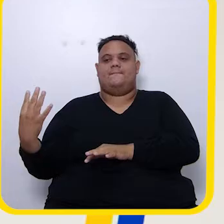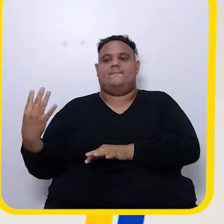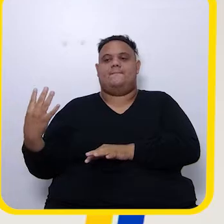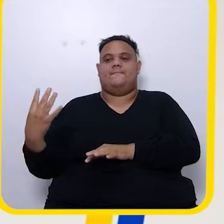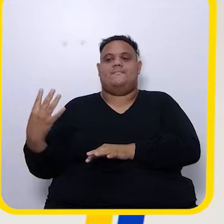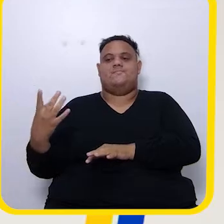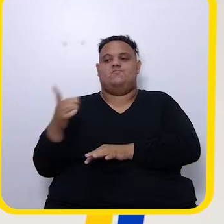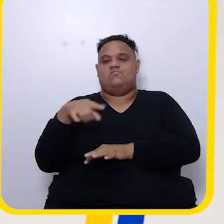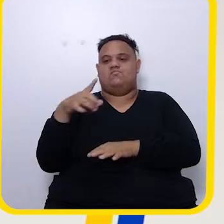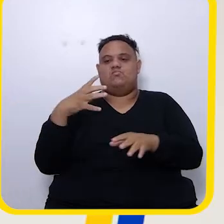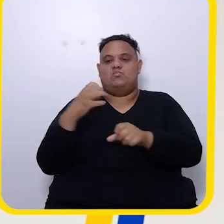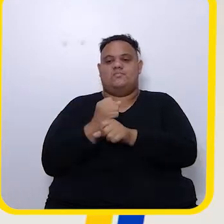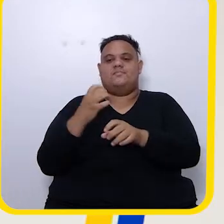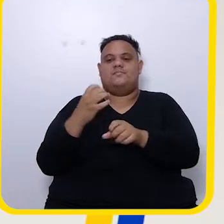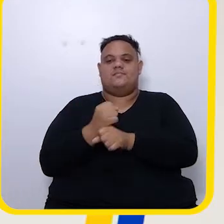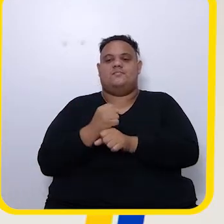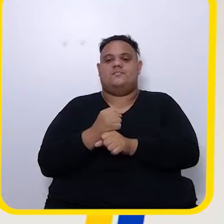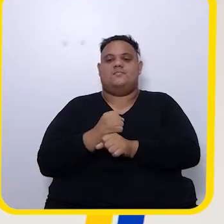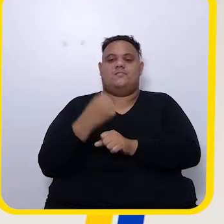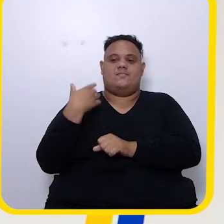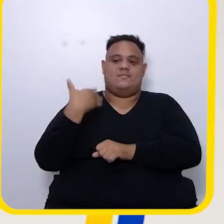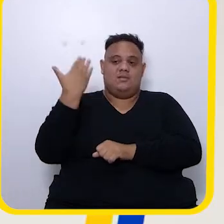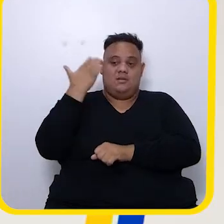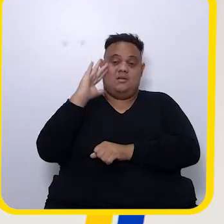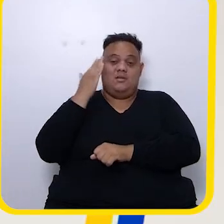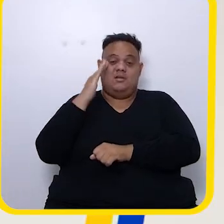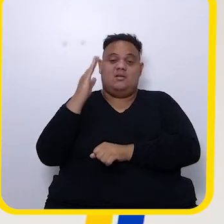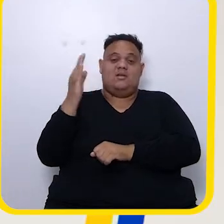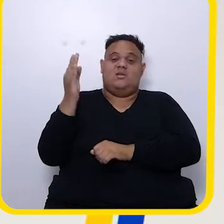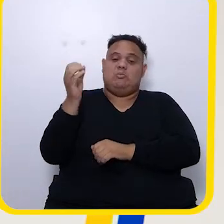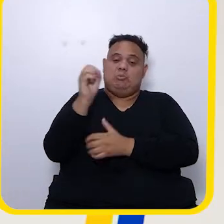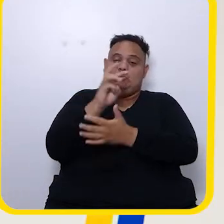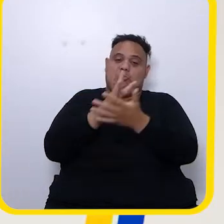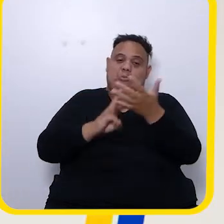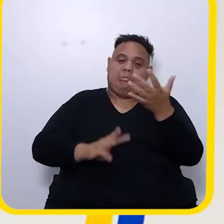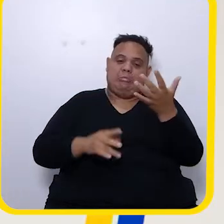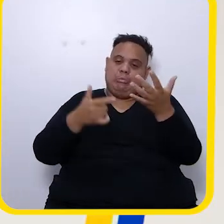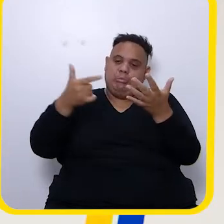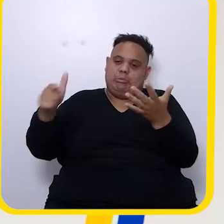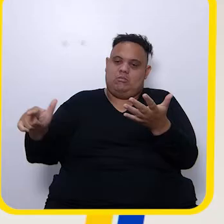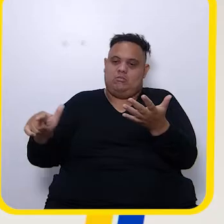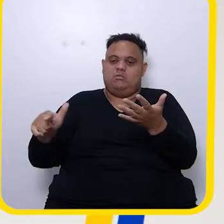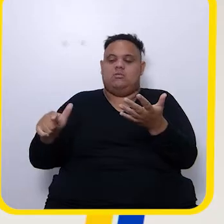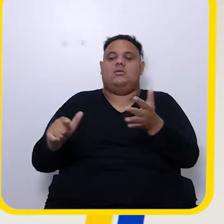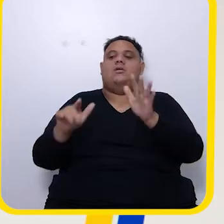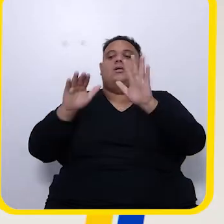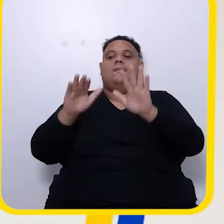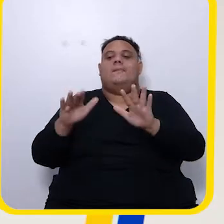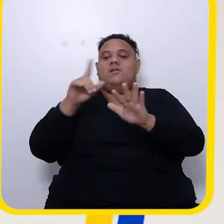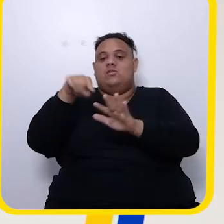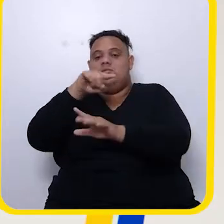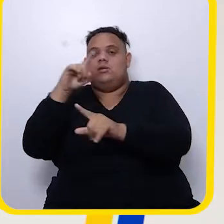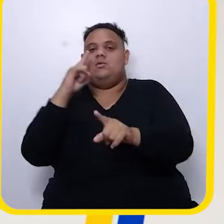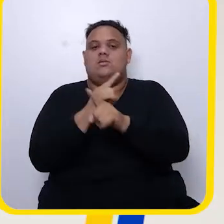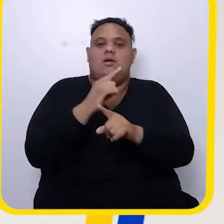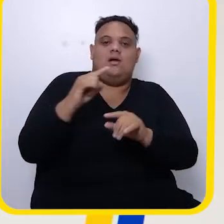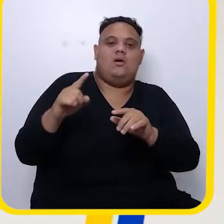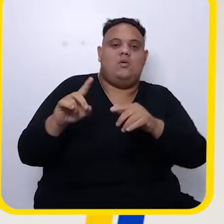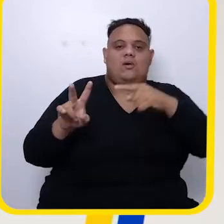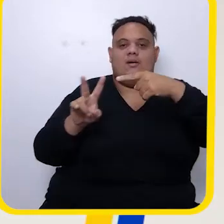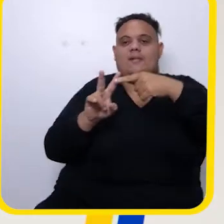1444. Aí você pode fazer pela fatoração, ou pelo método de tentativas, por aproximação. Você vai encontrar que a raiz